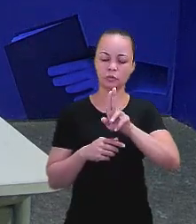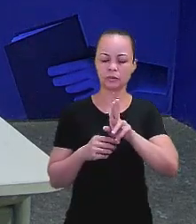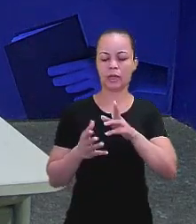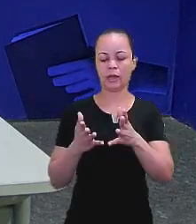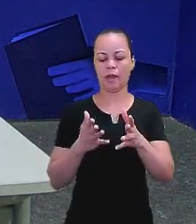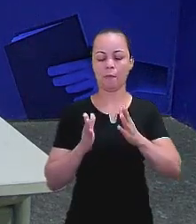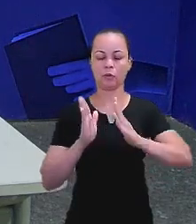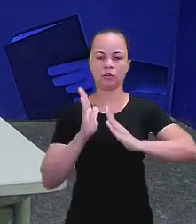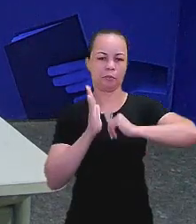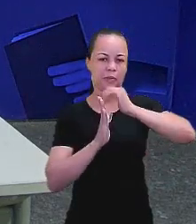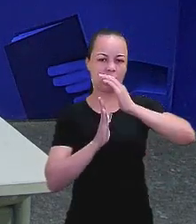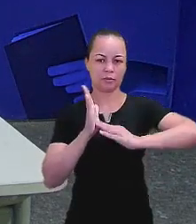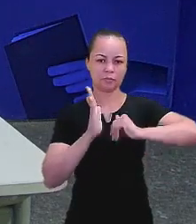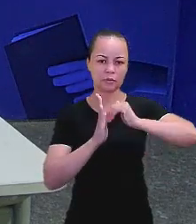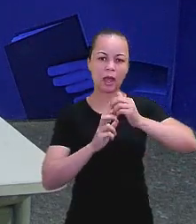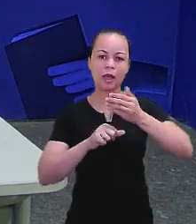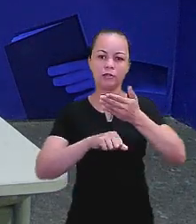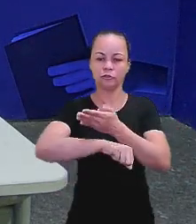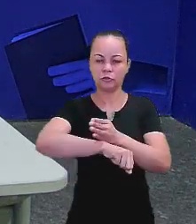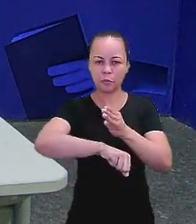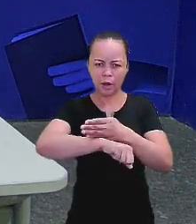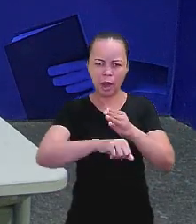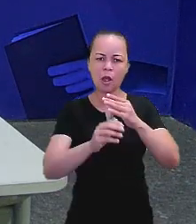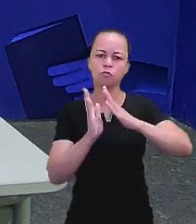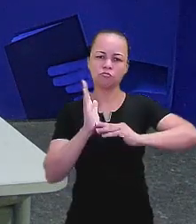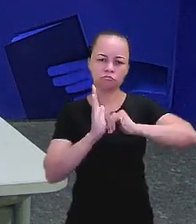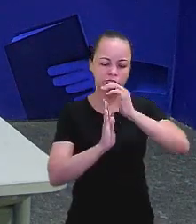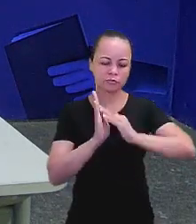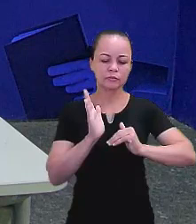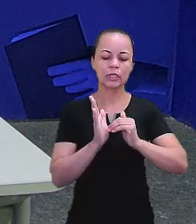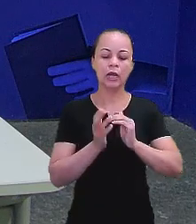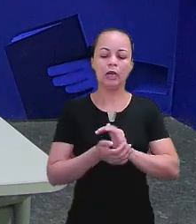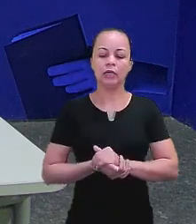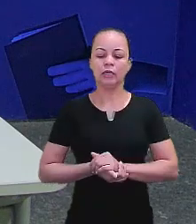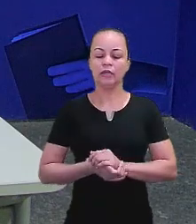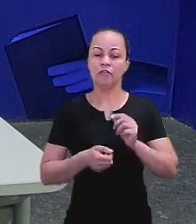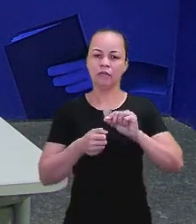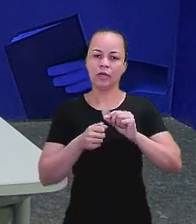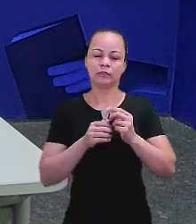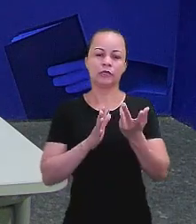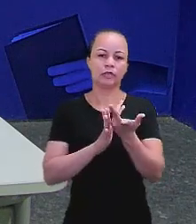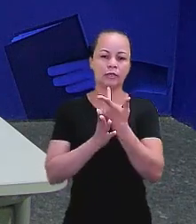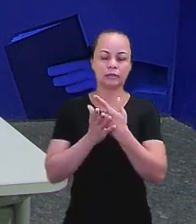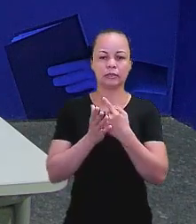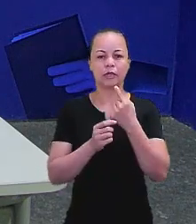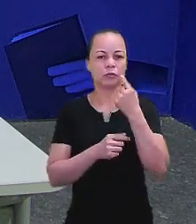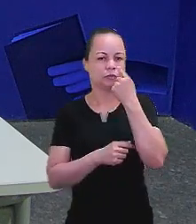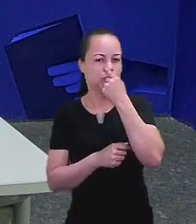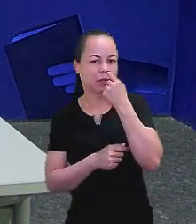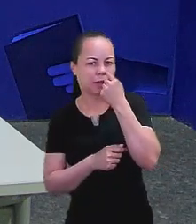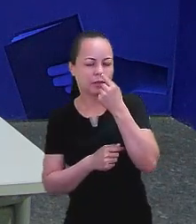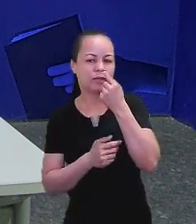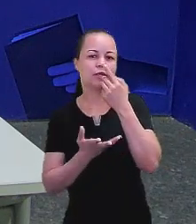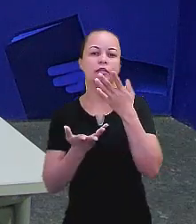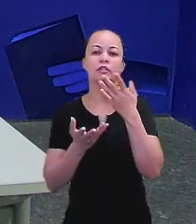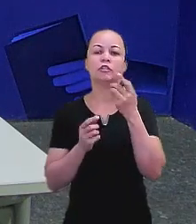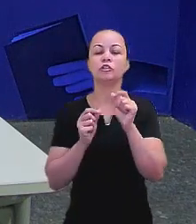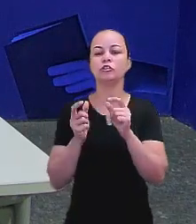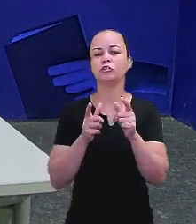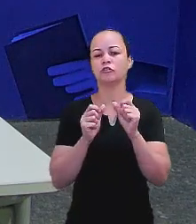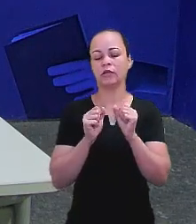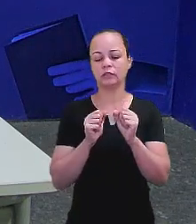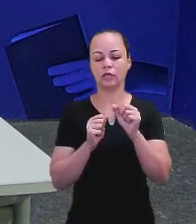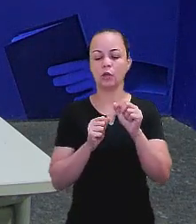de branco, né? Pintar ele todo de branco e fazer o desenho do narizinho, usar um tecido para